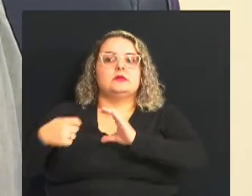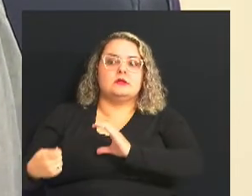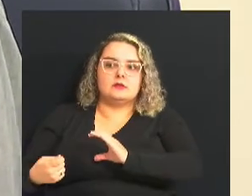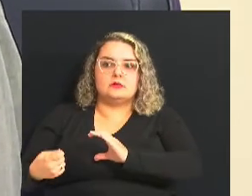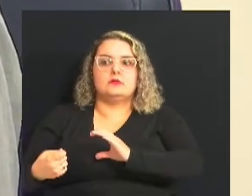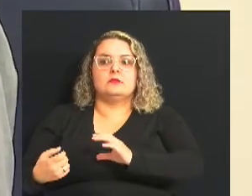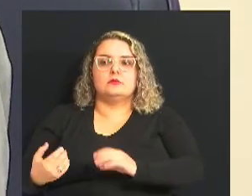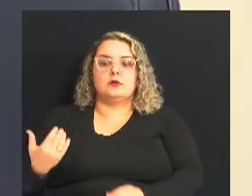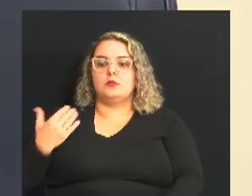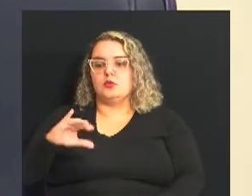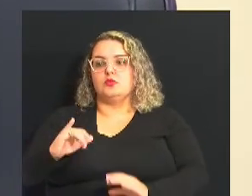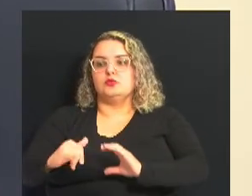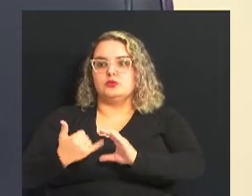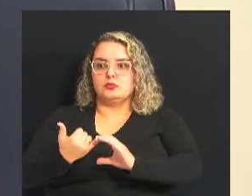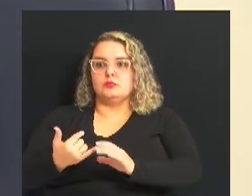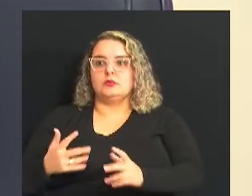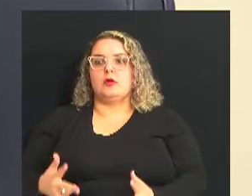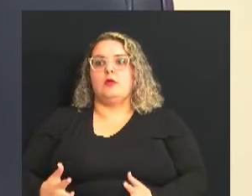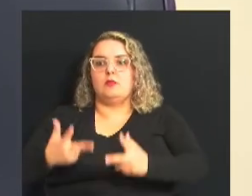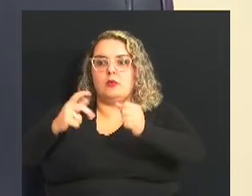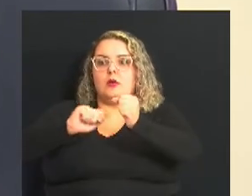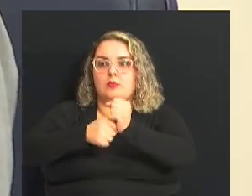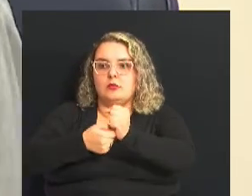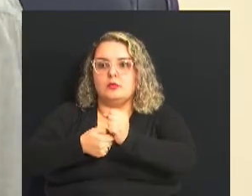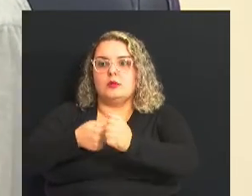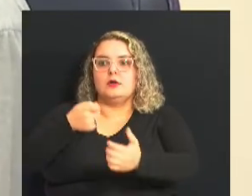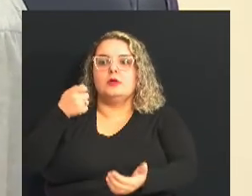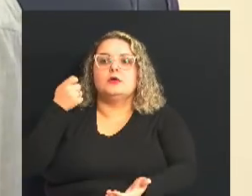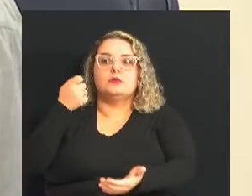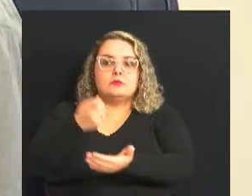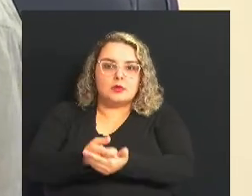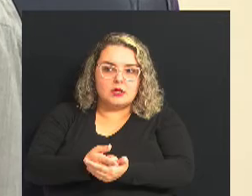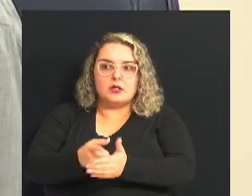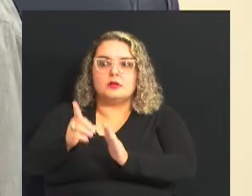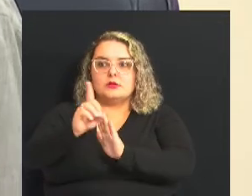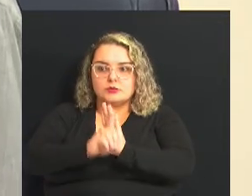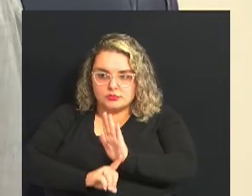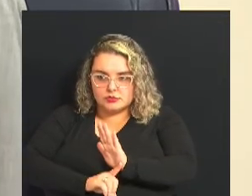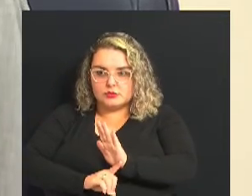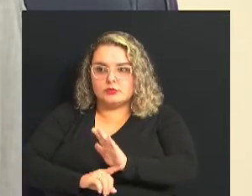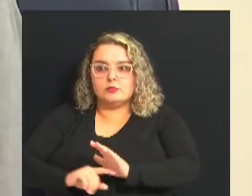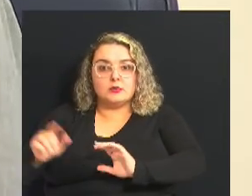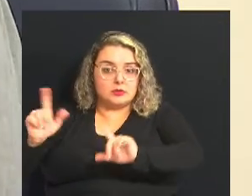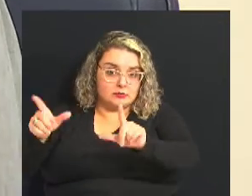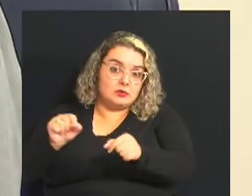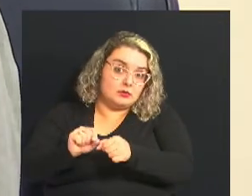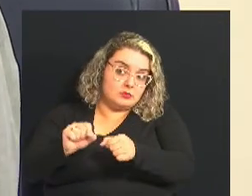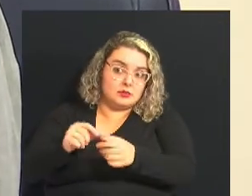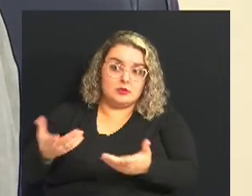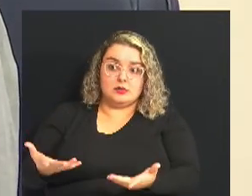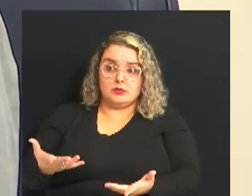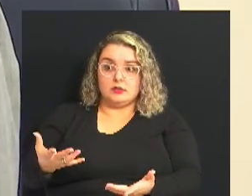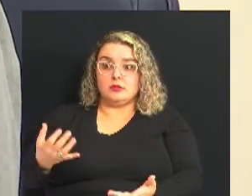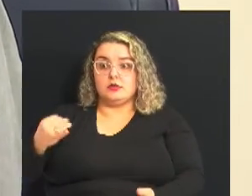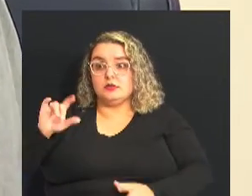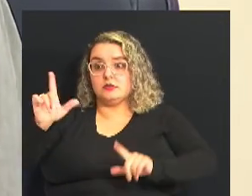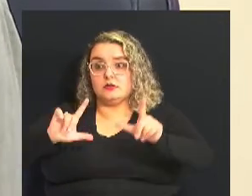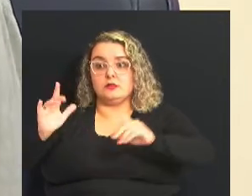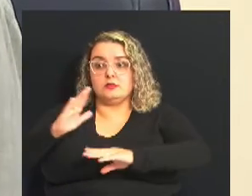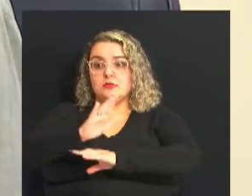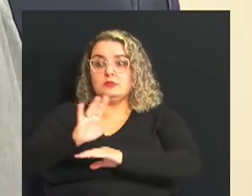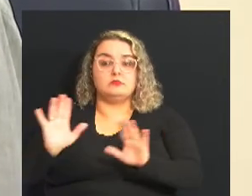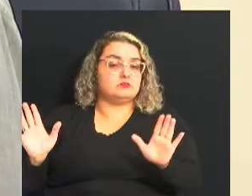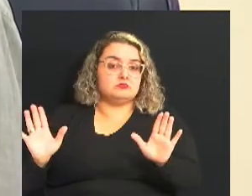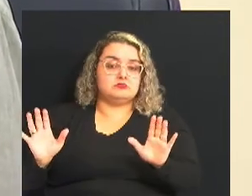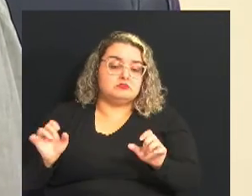bloqueado, porque vai colocar que ele tem que pagar direitos autorais para a TV comercial que fez. Se está na TV Câmara, ele pode